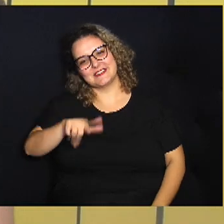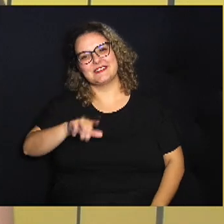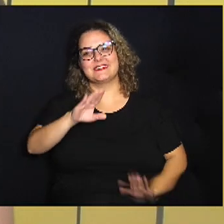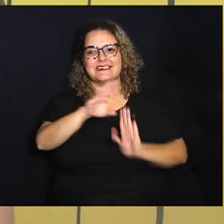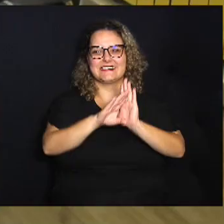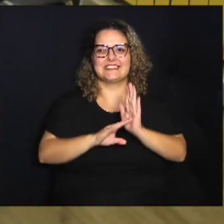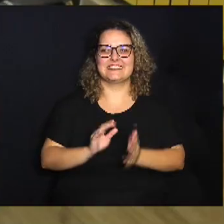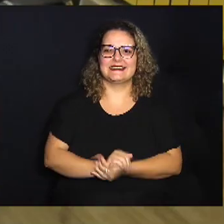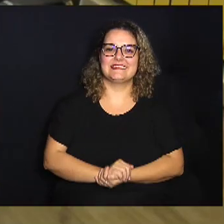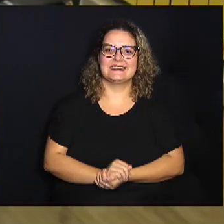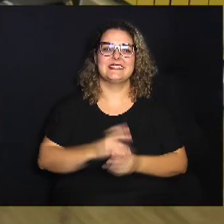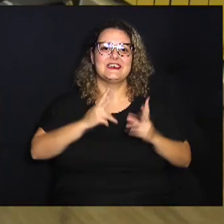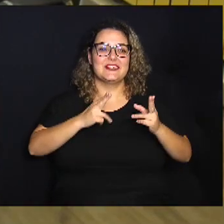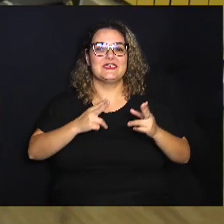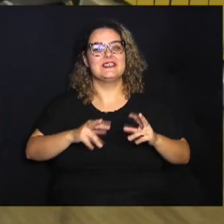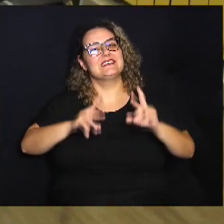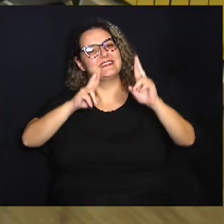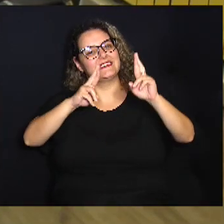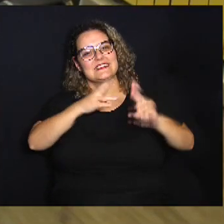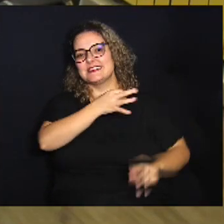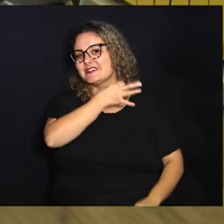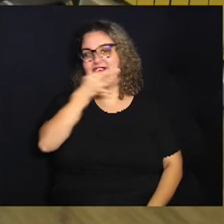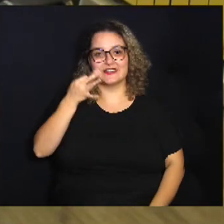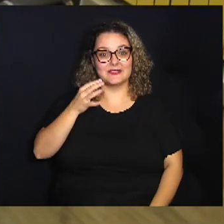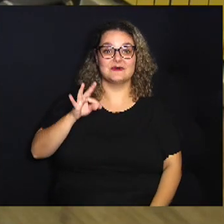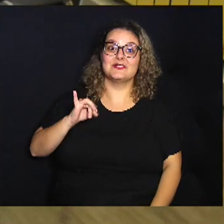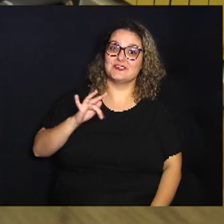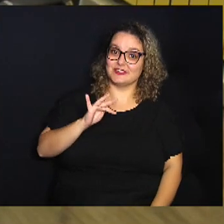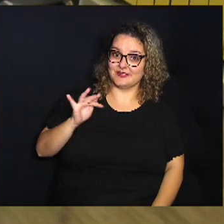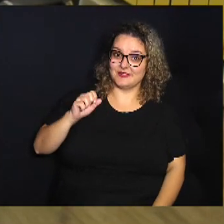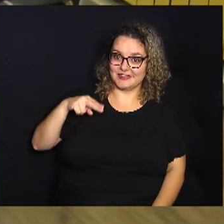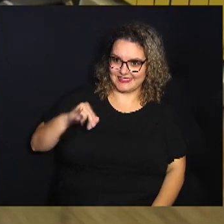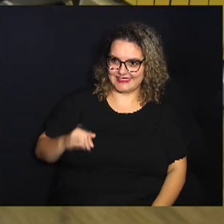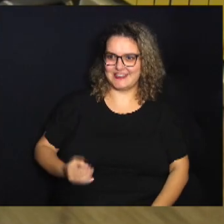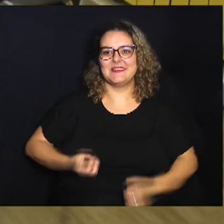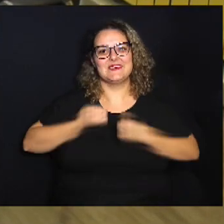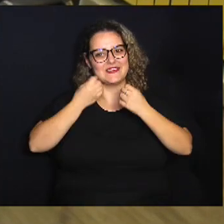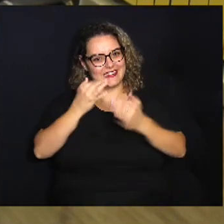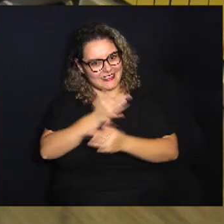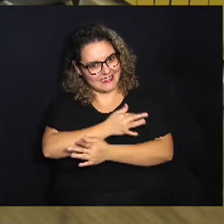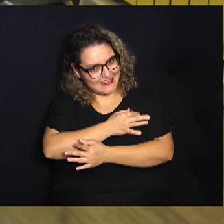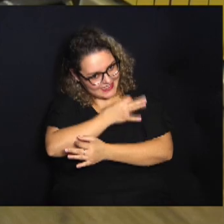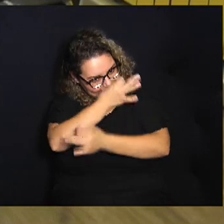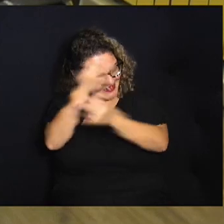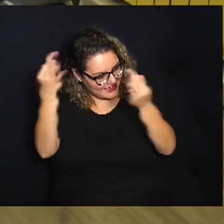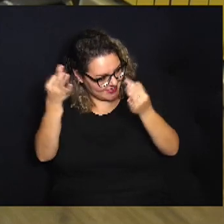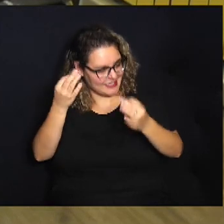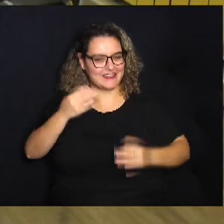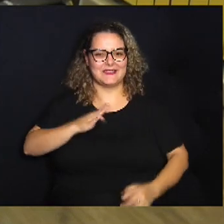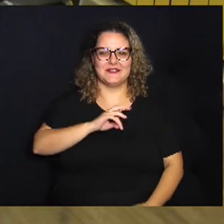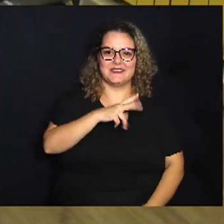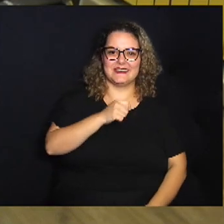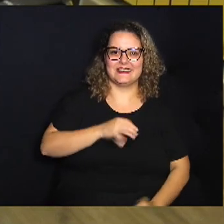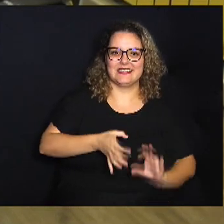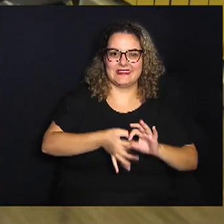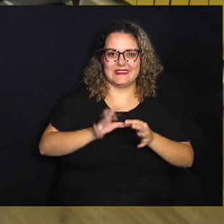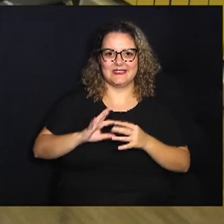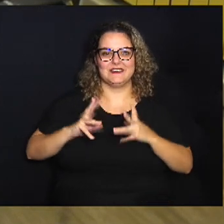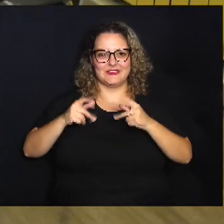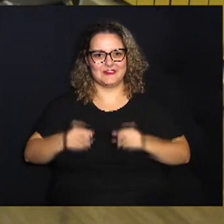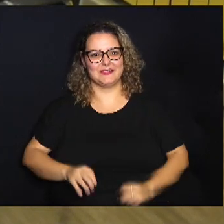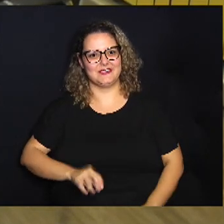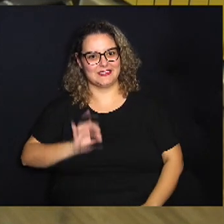programação. Como a gente desejou boa sorte para Tiffany Marinho, vamos desejar boa sorte para você também, Bruna, nas Olimpíadas. Obrigada. Que dê tudo certo